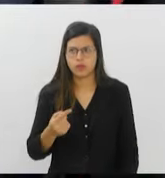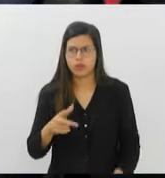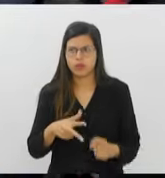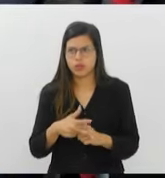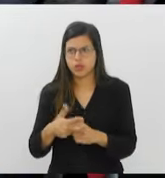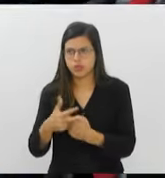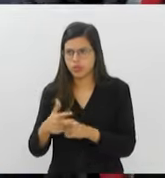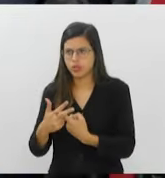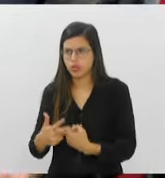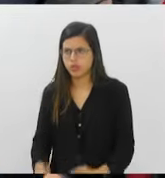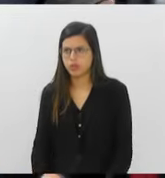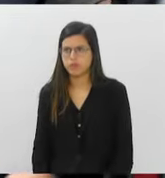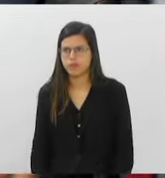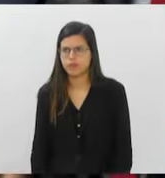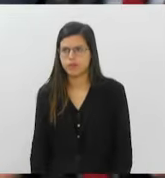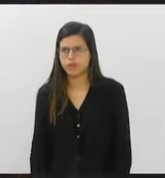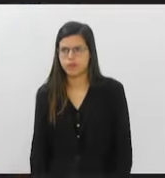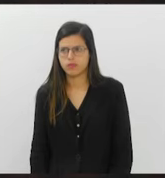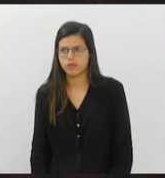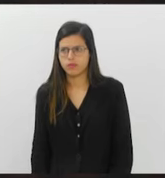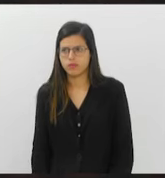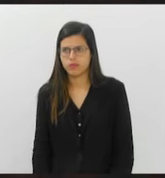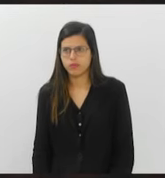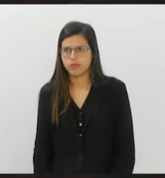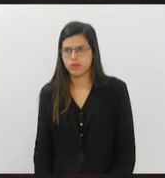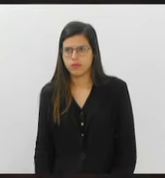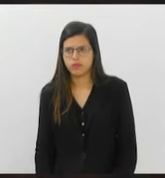Depois de ajustado. Ok. O ajuste aí fica... Sim.